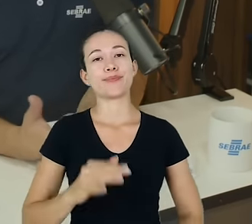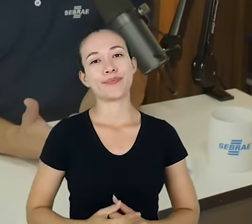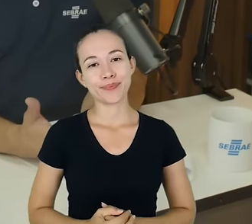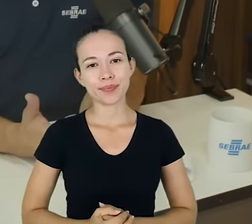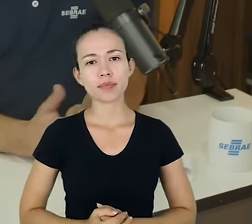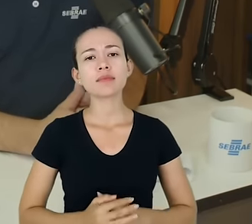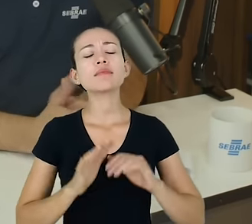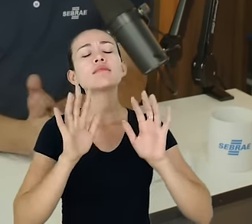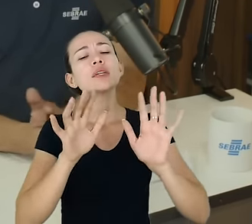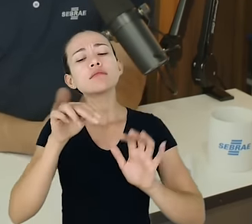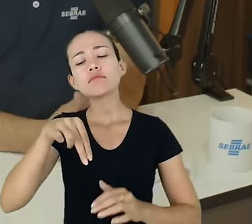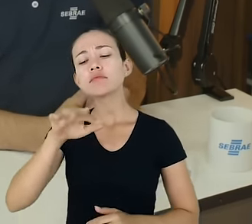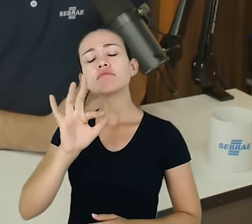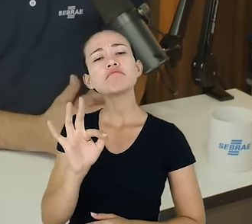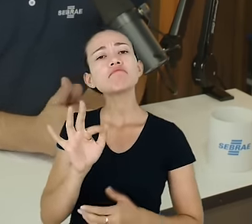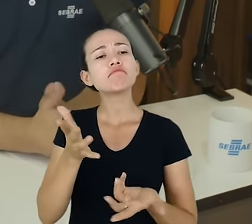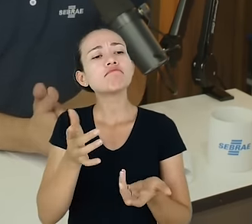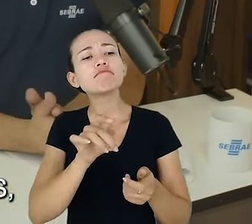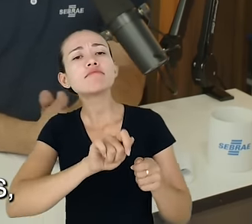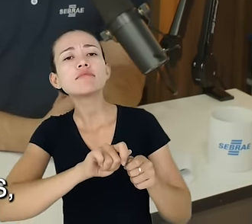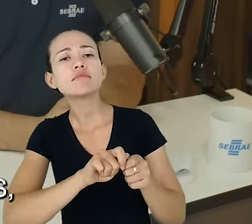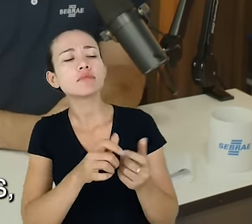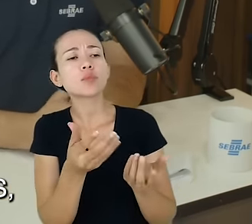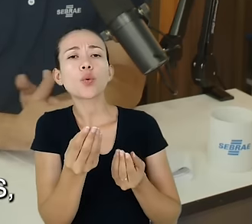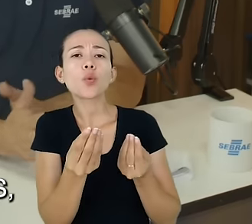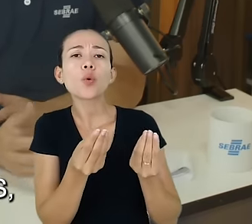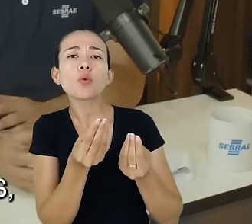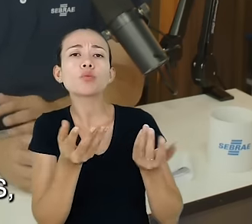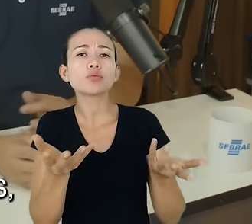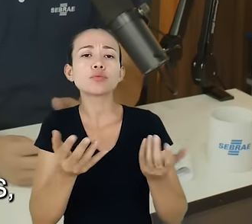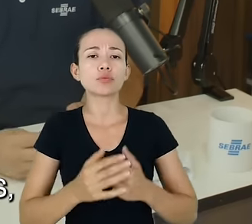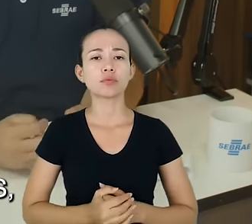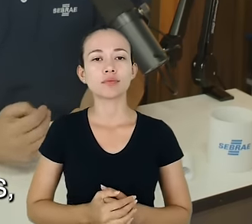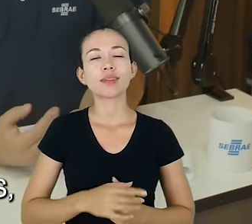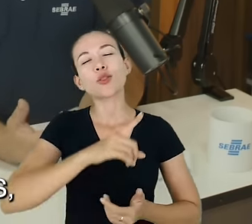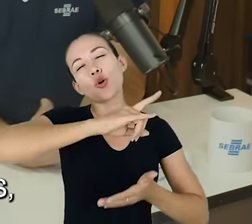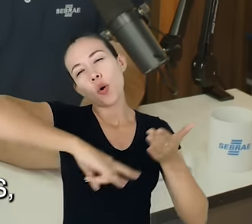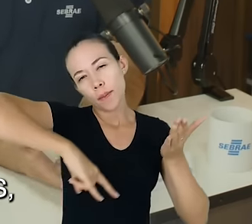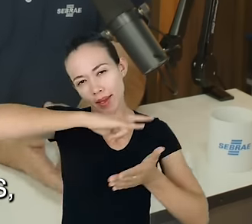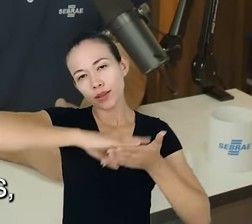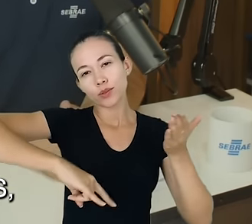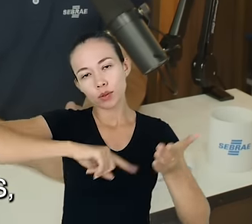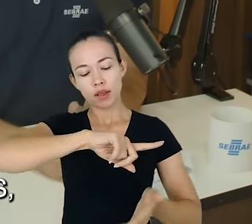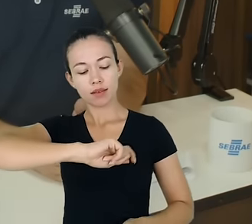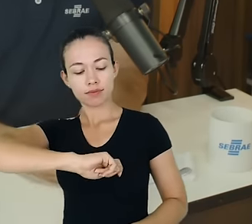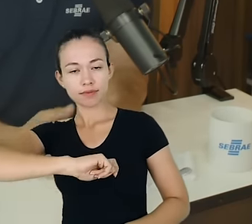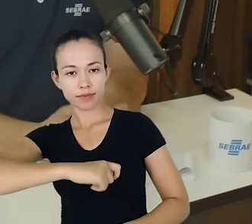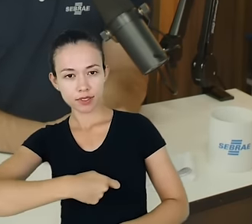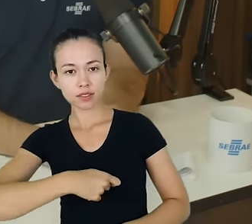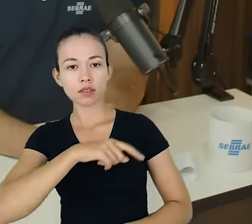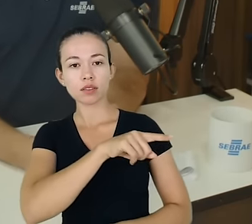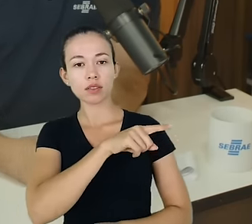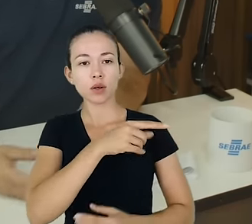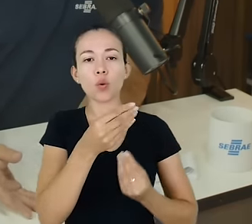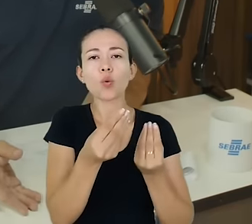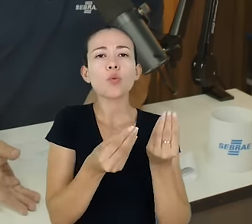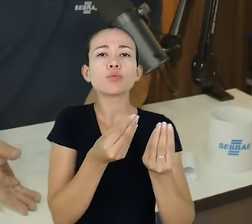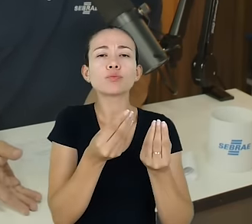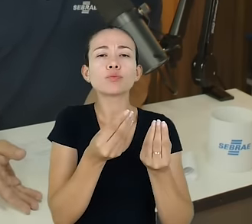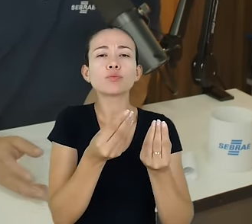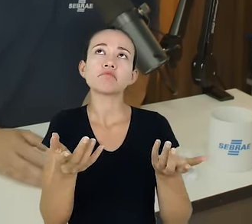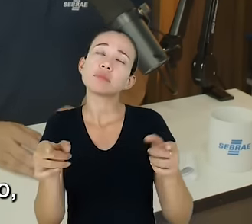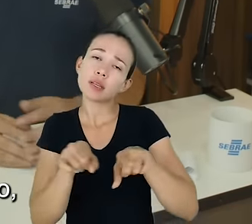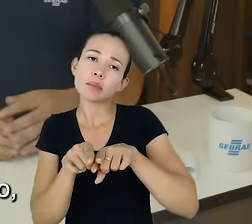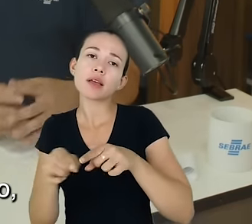necessário para emitir um documento fiscal eh eu não vou dizer dizer uma nota fiscal vou dizer um para contribuintes de ICMS porque nós temos também o conhecimento de